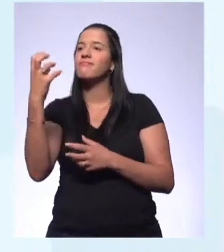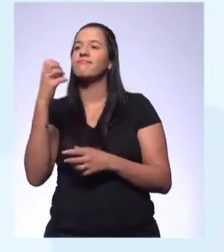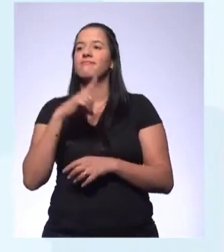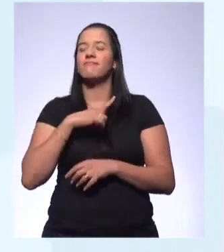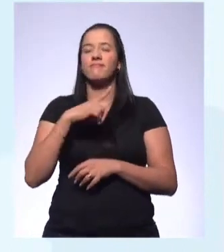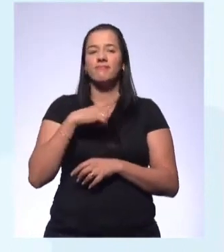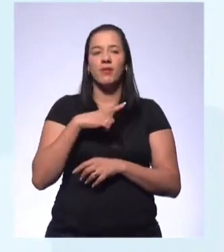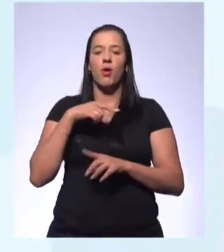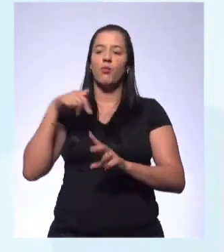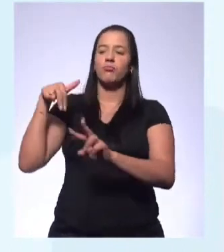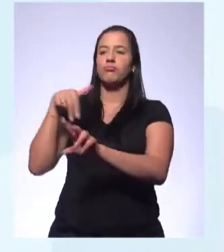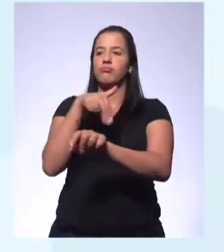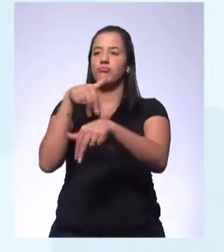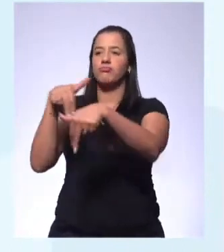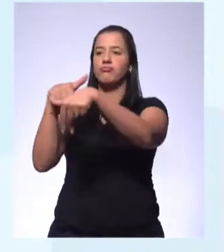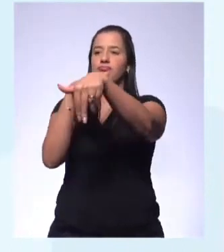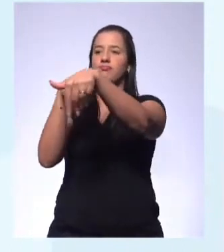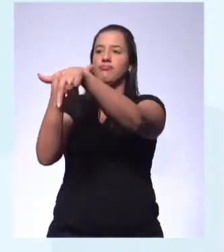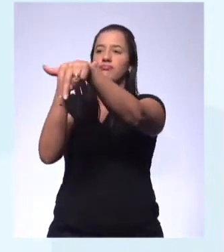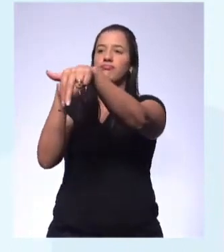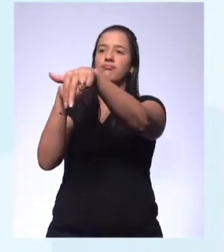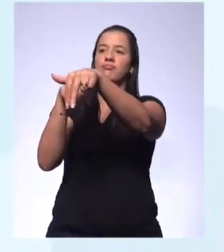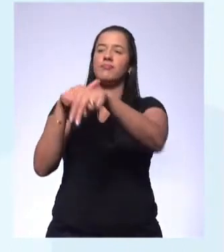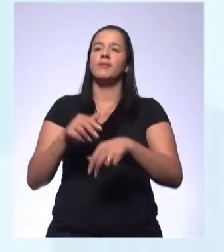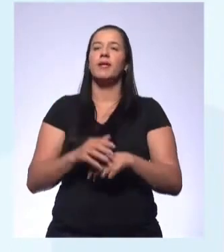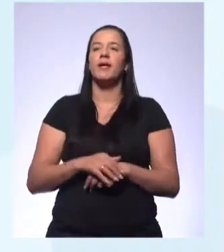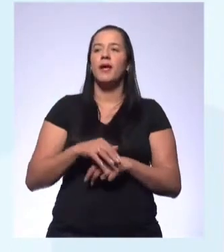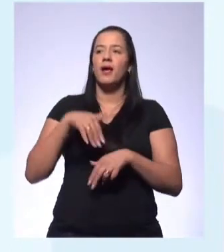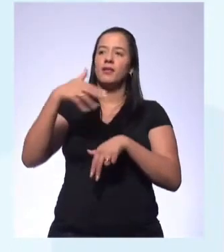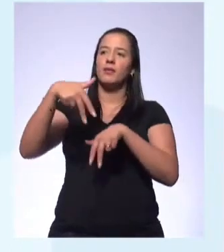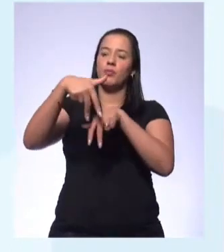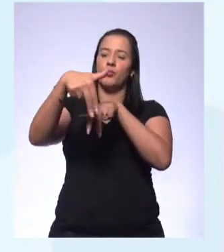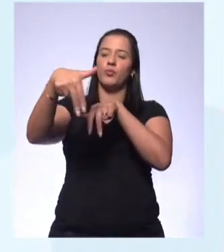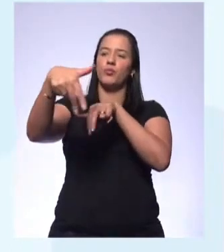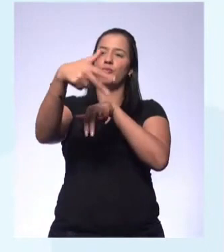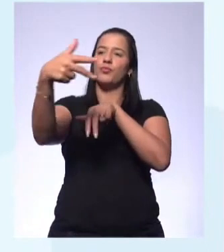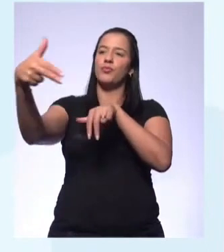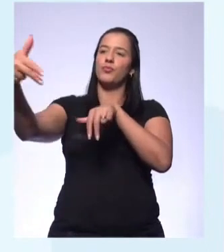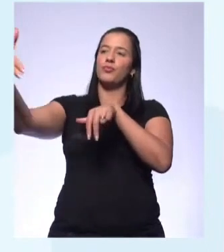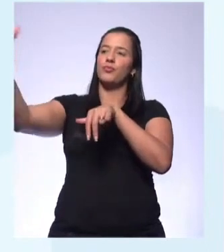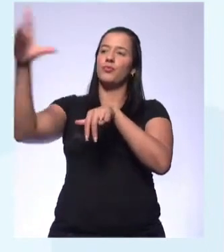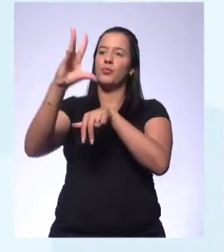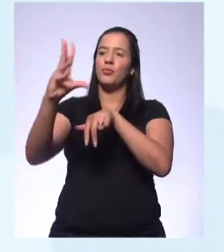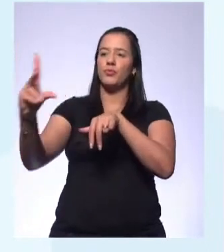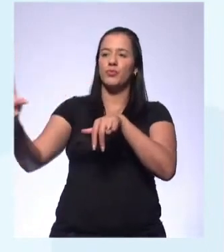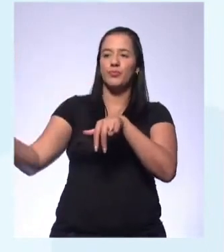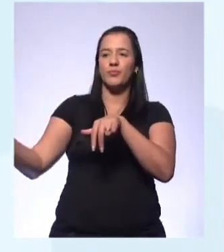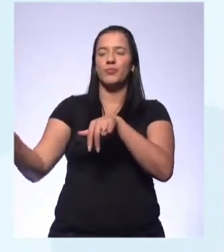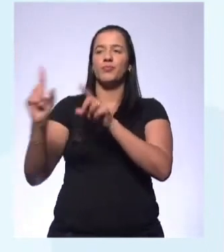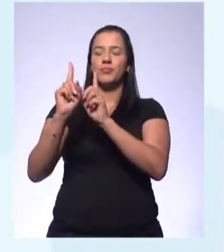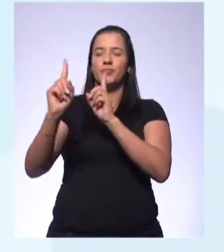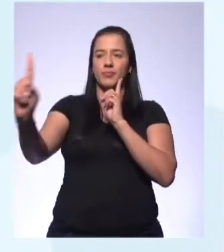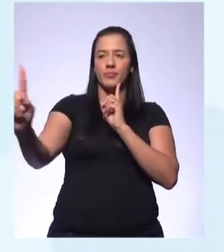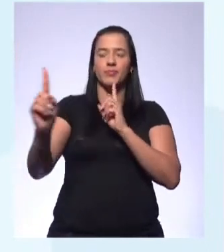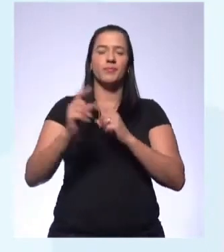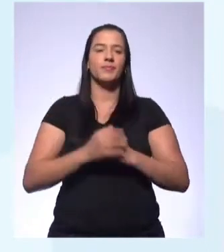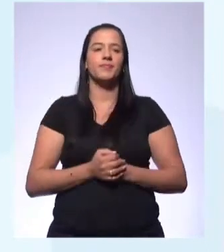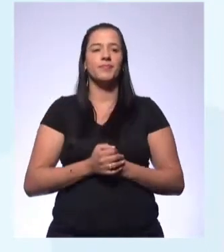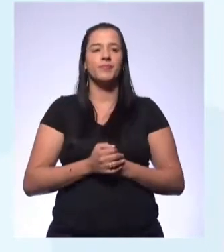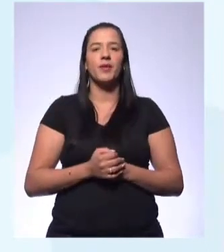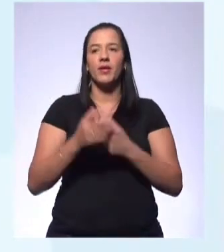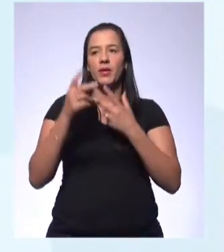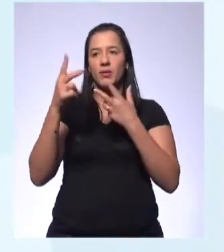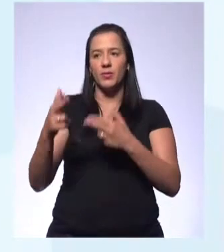seguindo o pequenino passo, até que o vulto, e gracioso e lindo, desapareceu longe de mim, distante, como